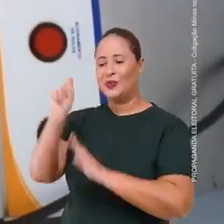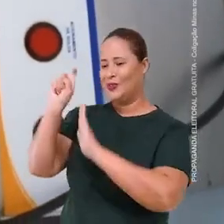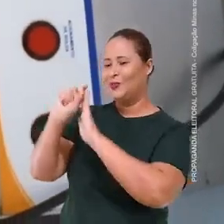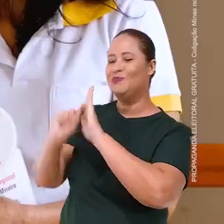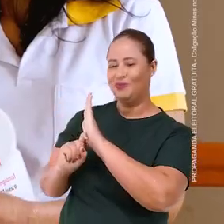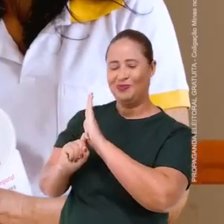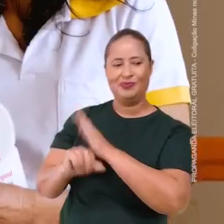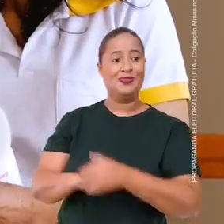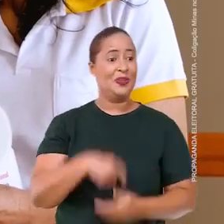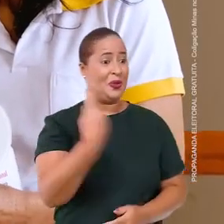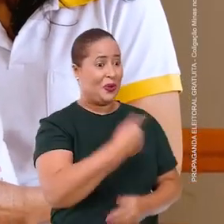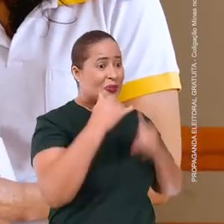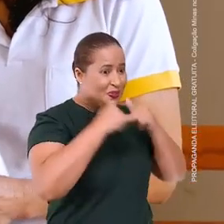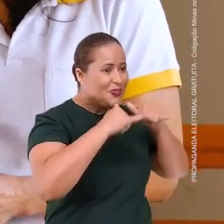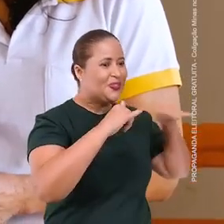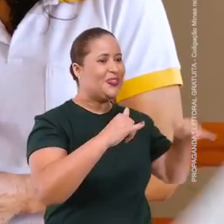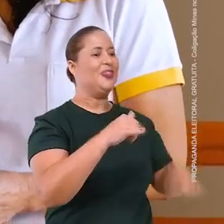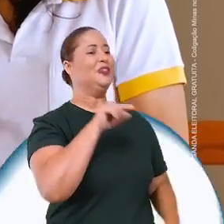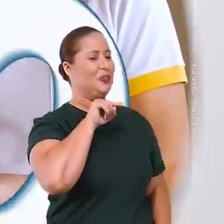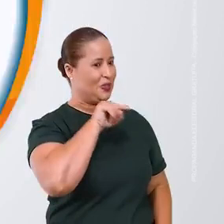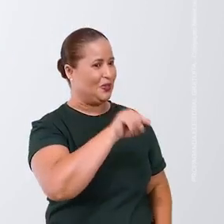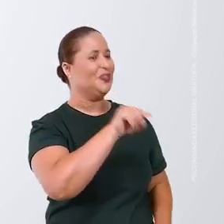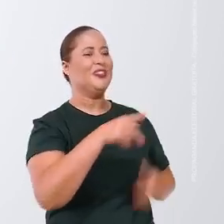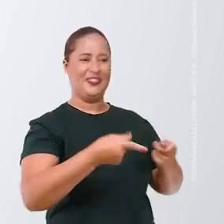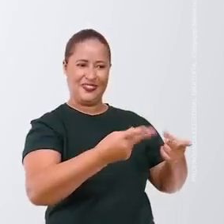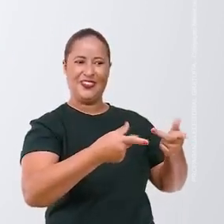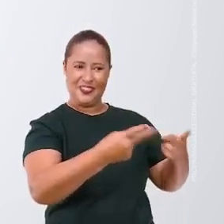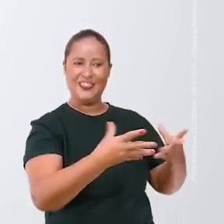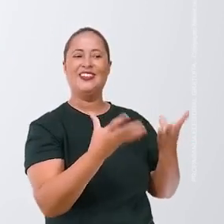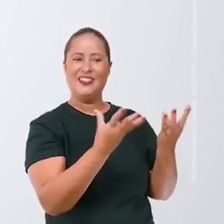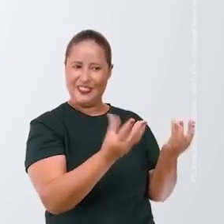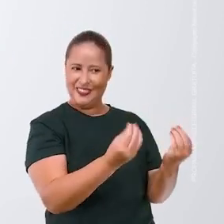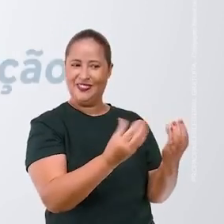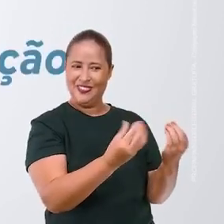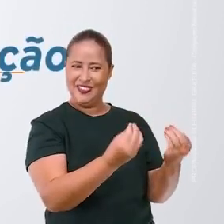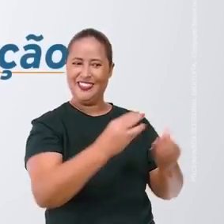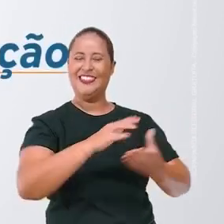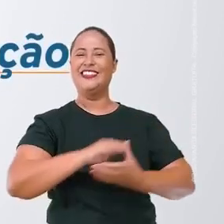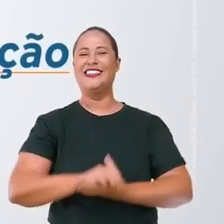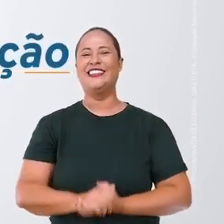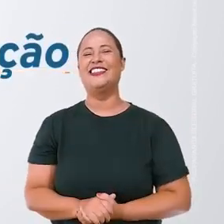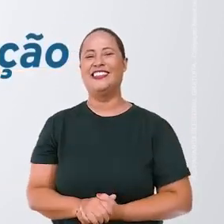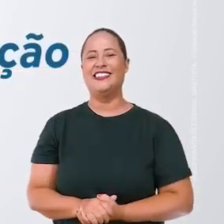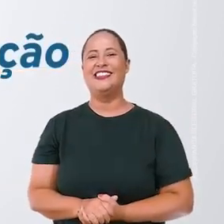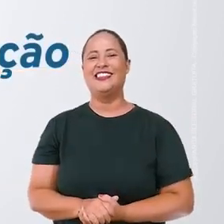concurso, né? Acho que vocês têm aí a faca e o queijo na mão.